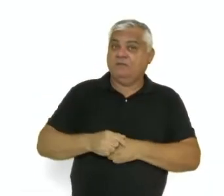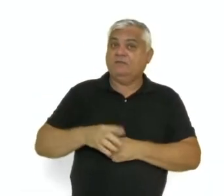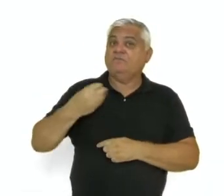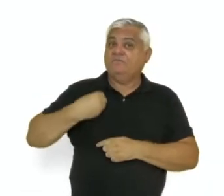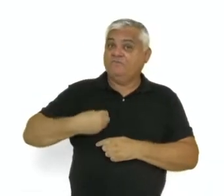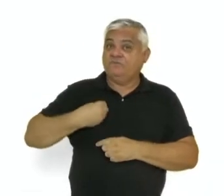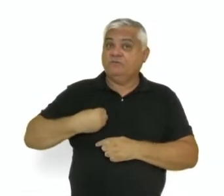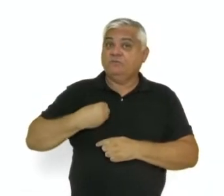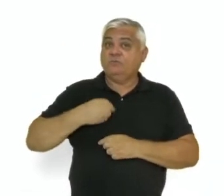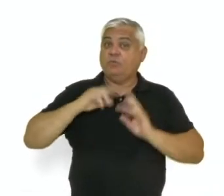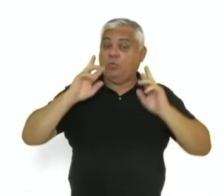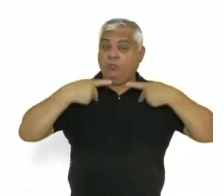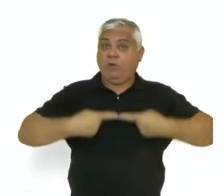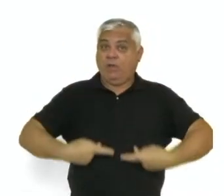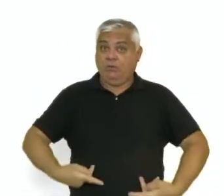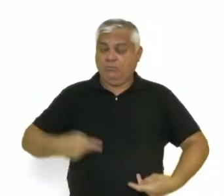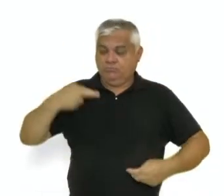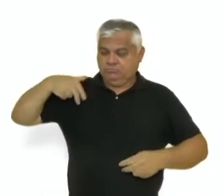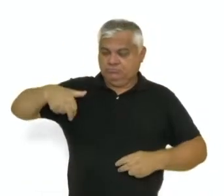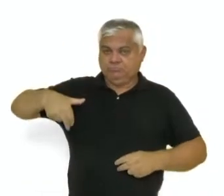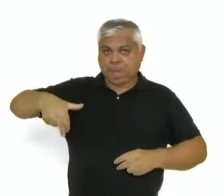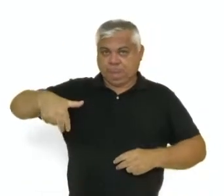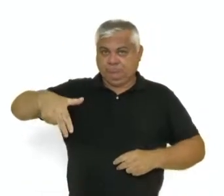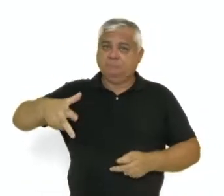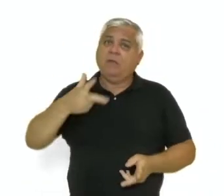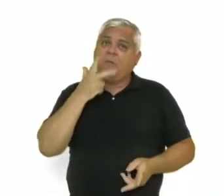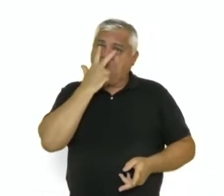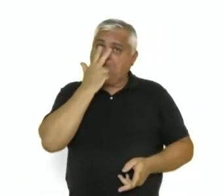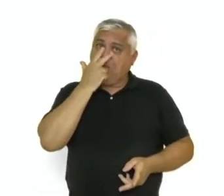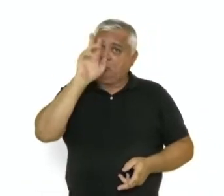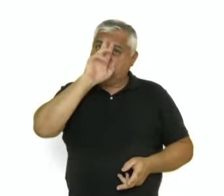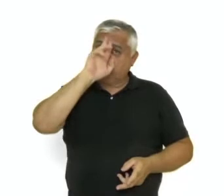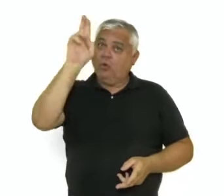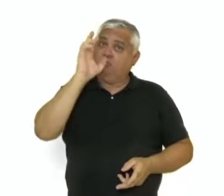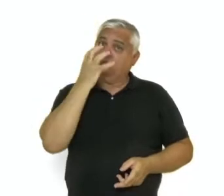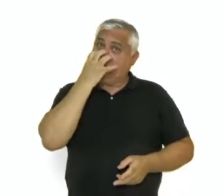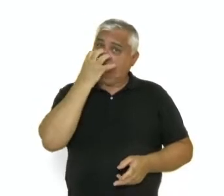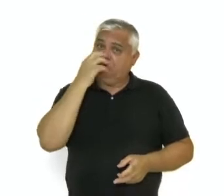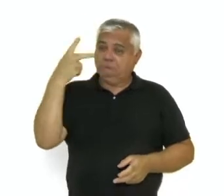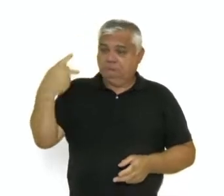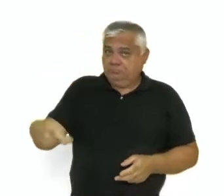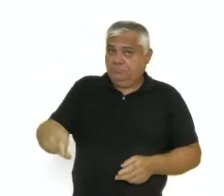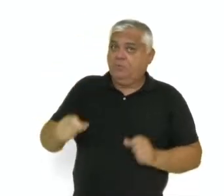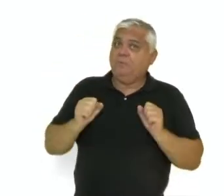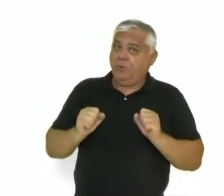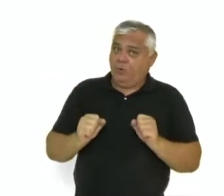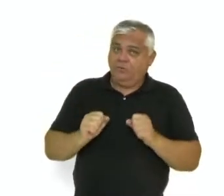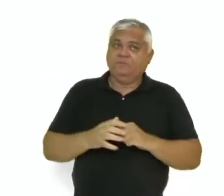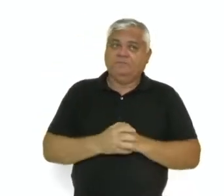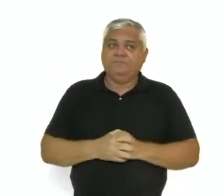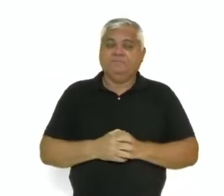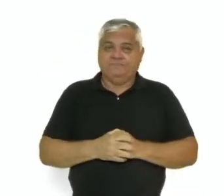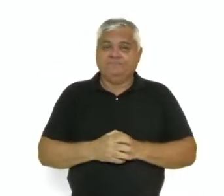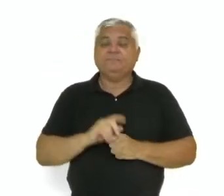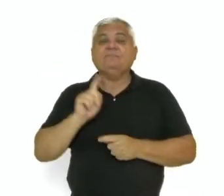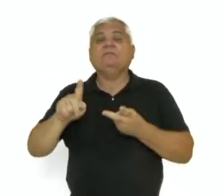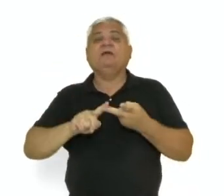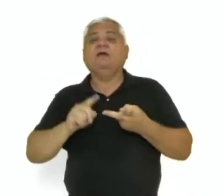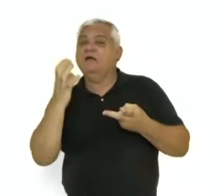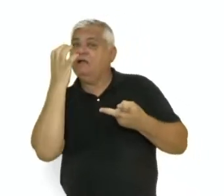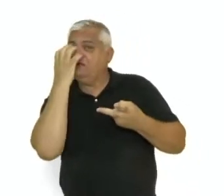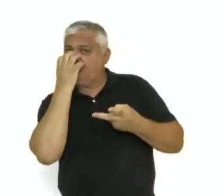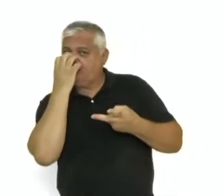de um ser humano, provavelmente o dono desse cachorrinho muito fofo, que é uma outra espécie de ser